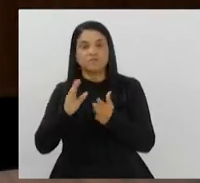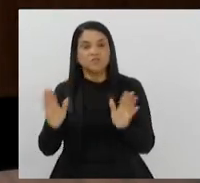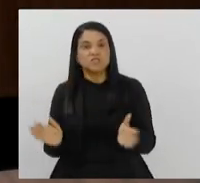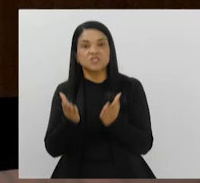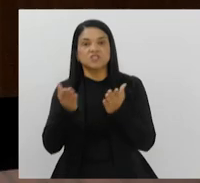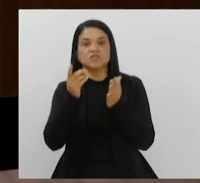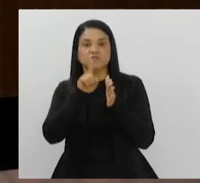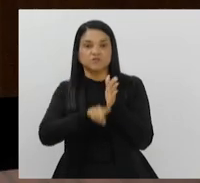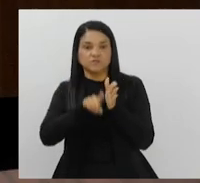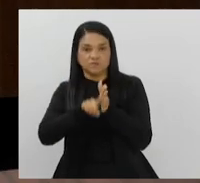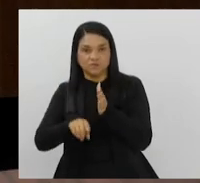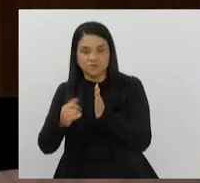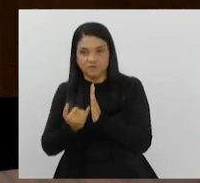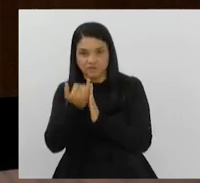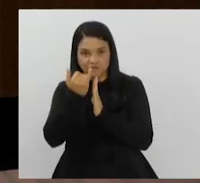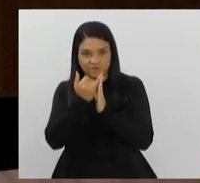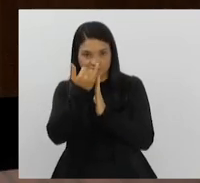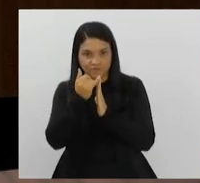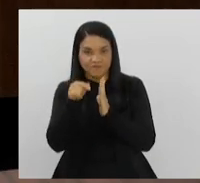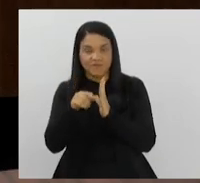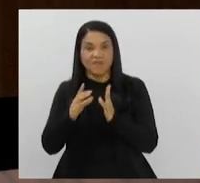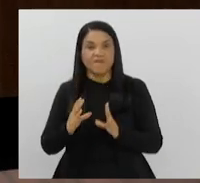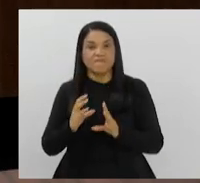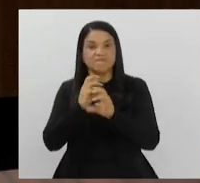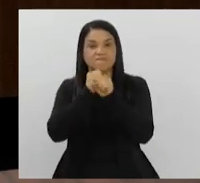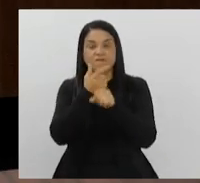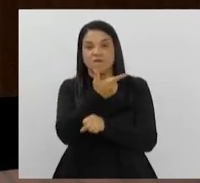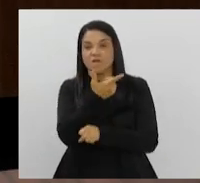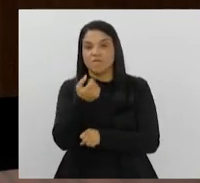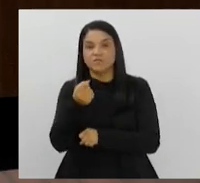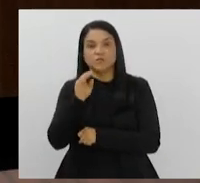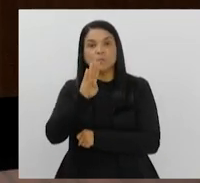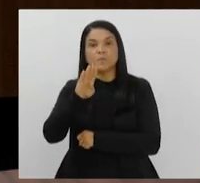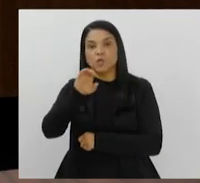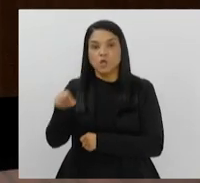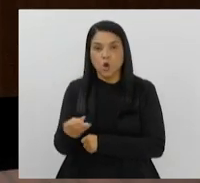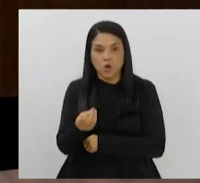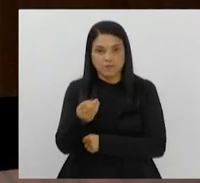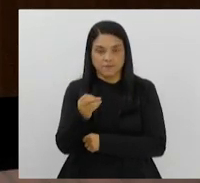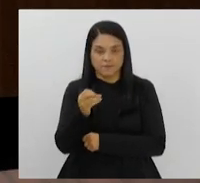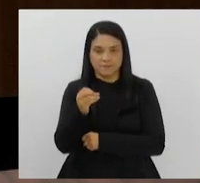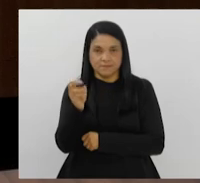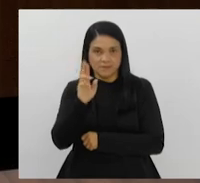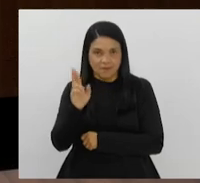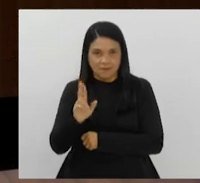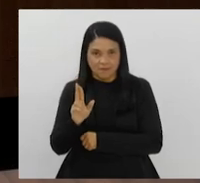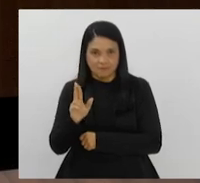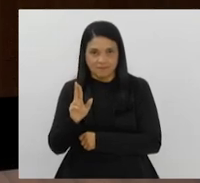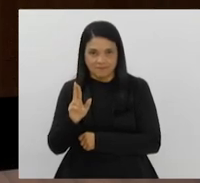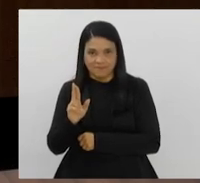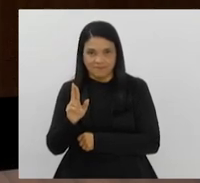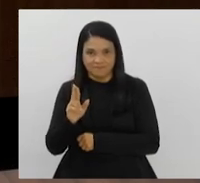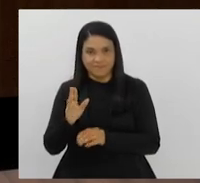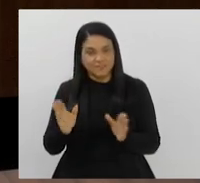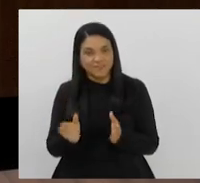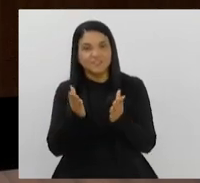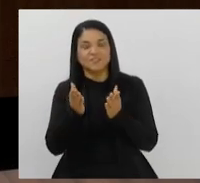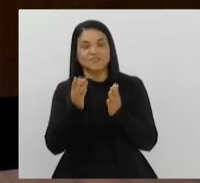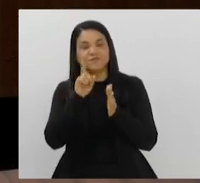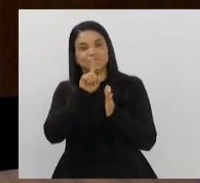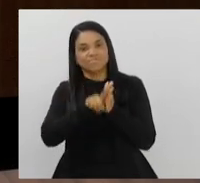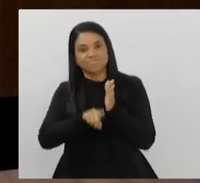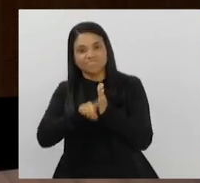fiscais, que já somam 20 bilhões de reais. 20 bilhões de reais de incentivo